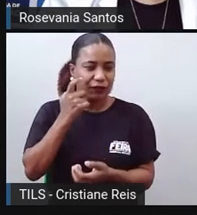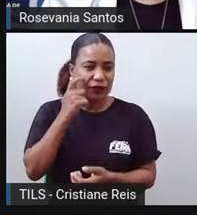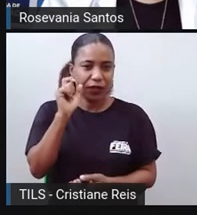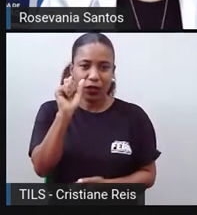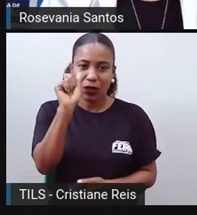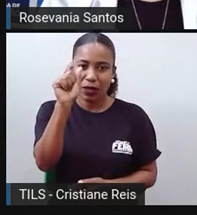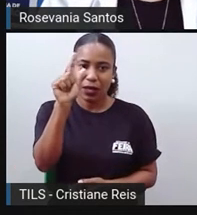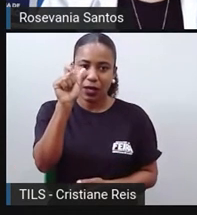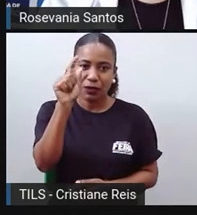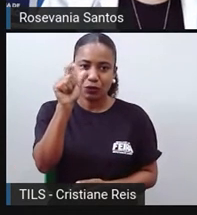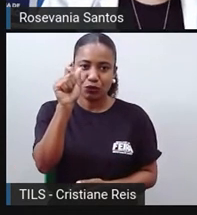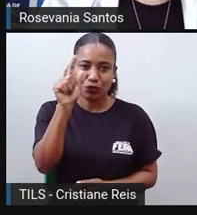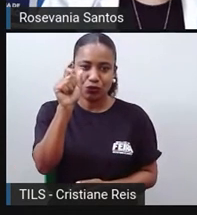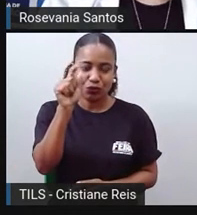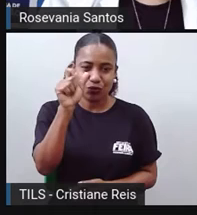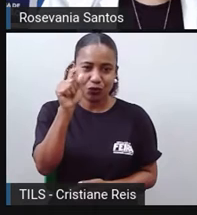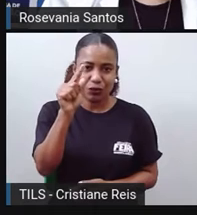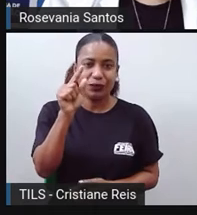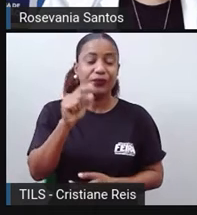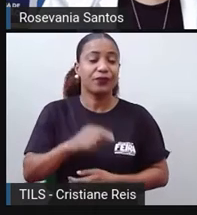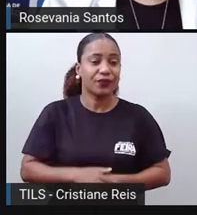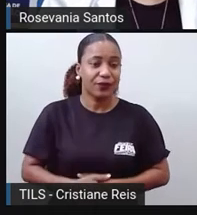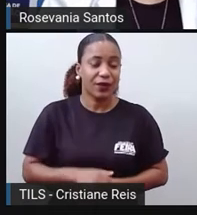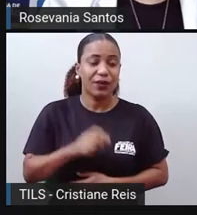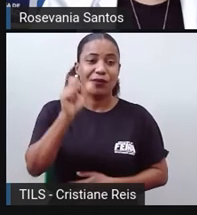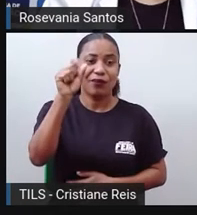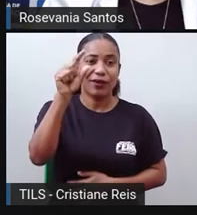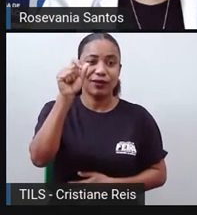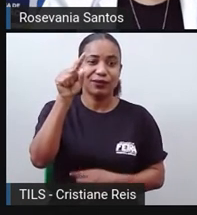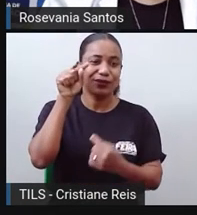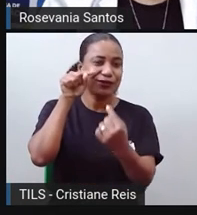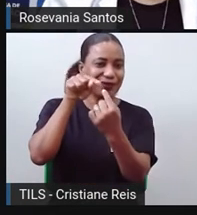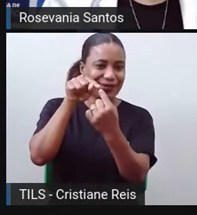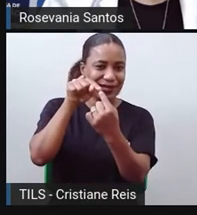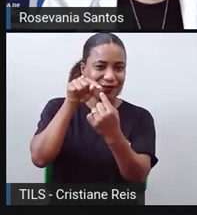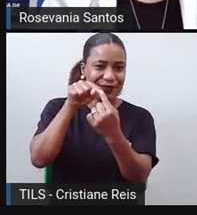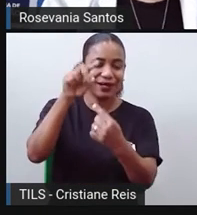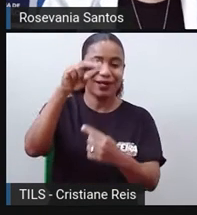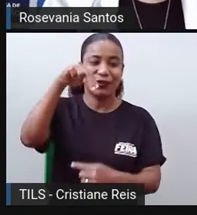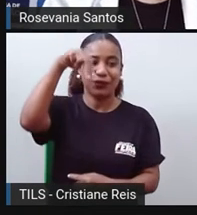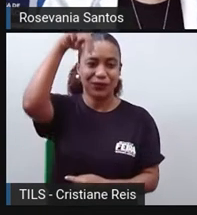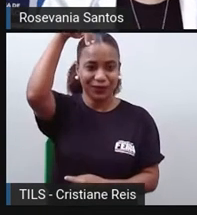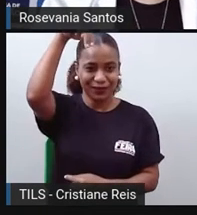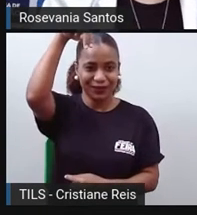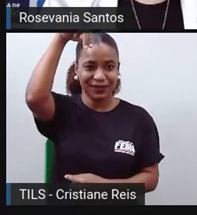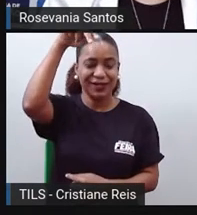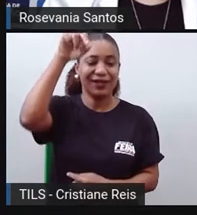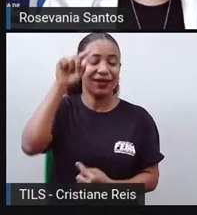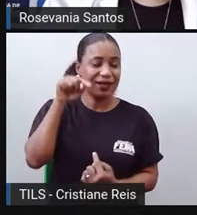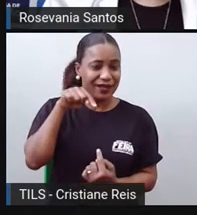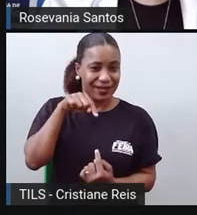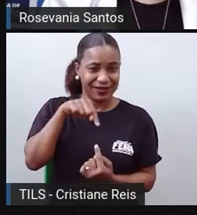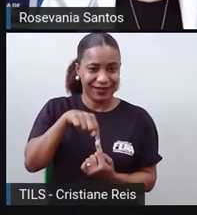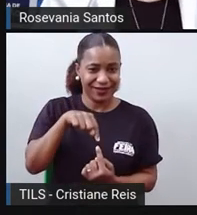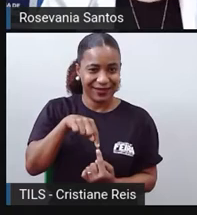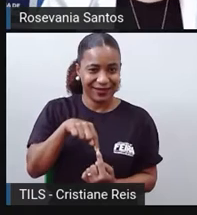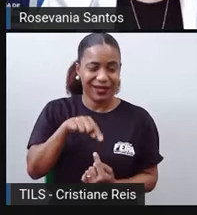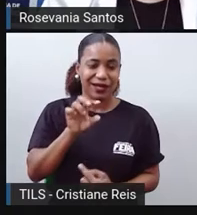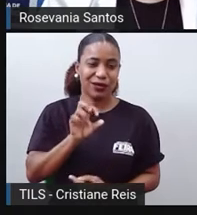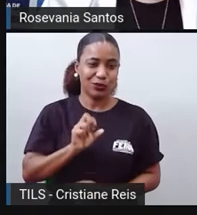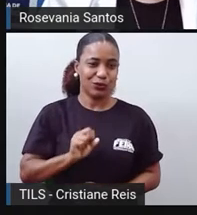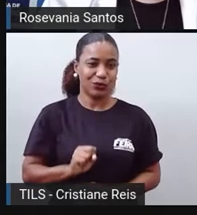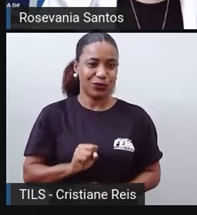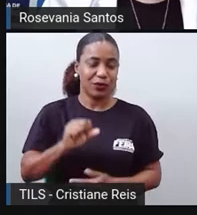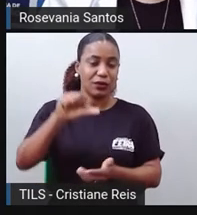em azuis. E daí esse azulzinho aqui, ele representa a zona polar norte ou a zona polar sul. Essa